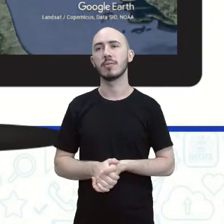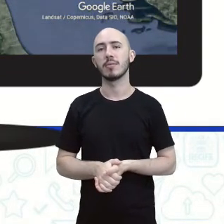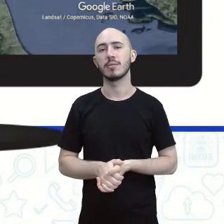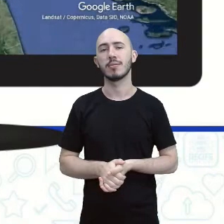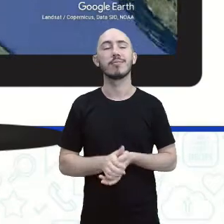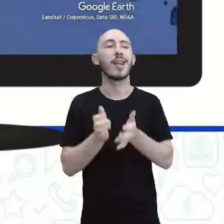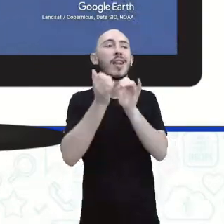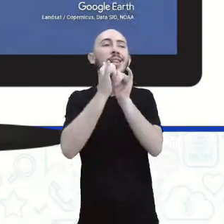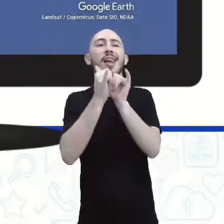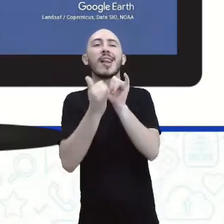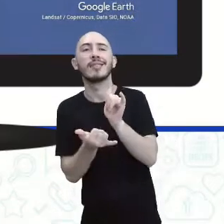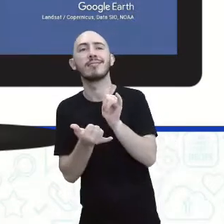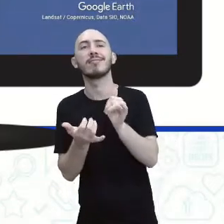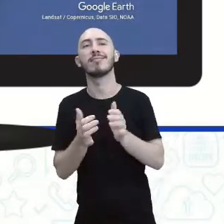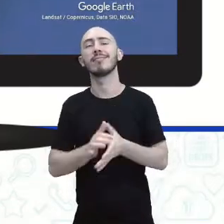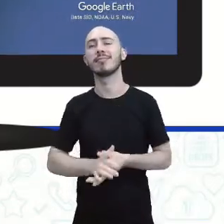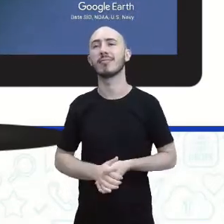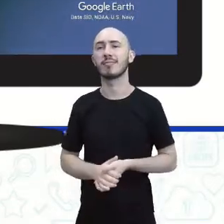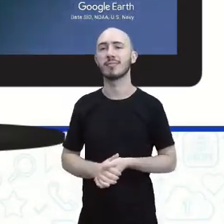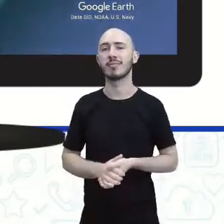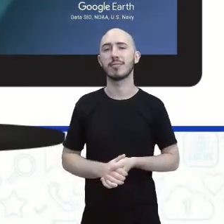Internet linda.